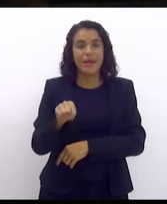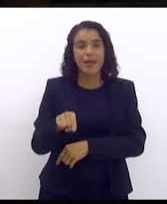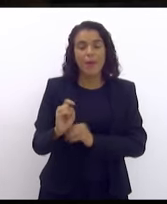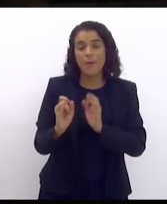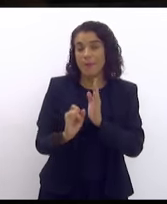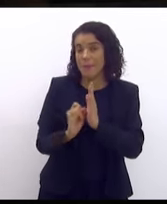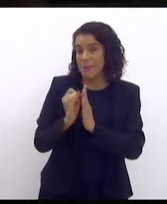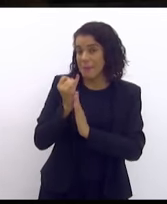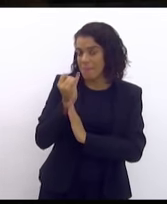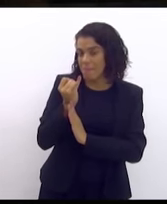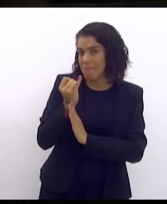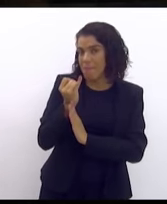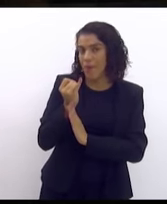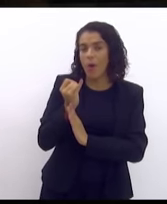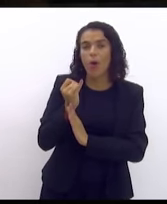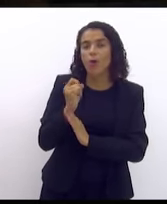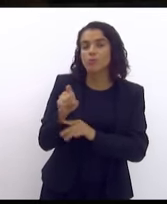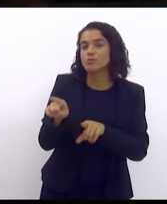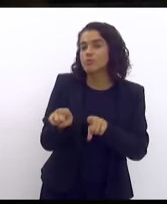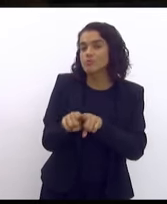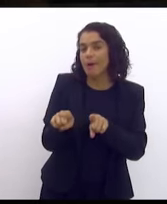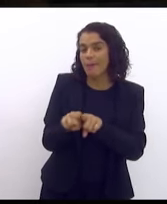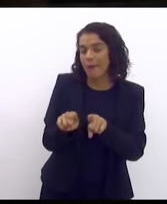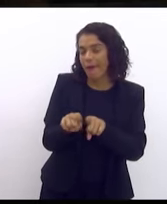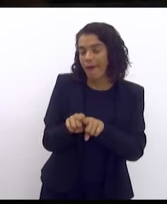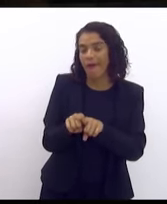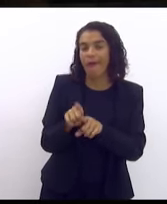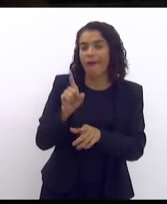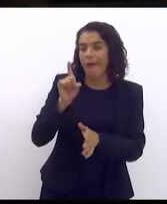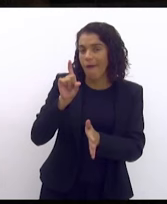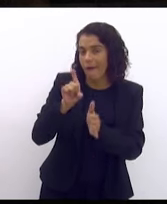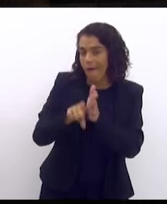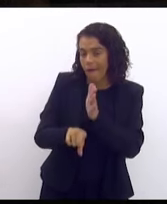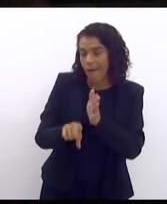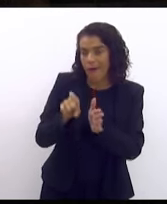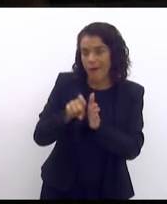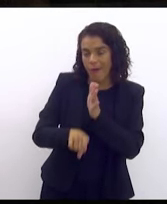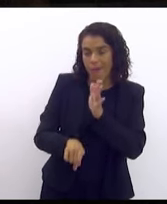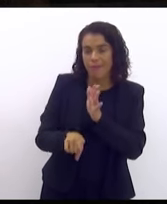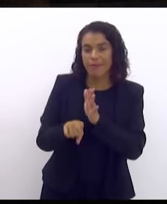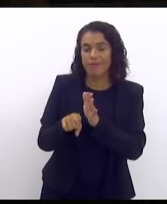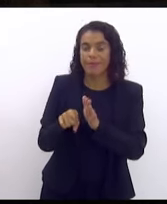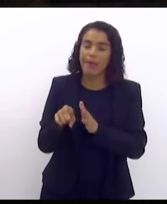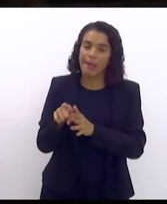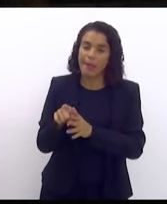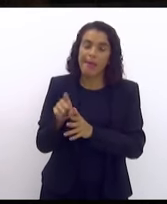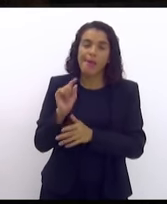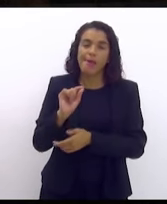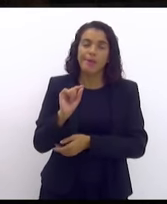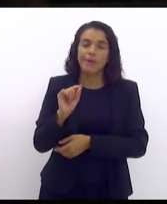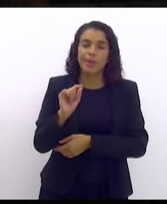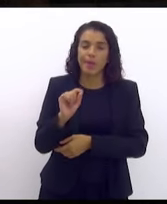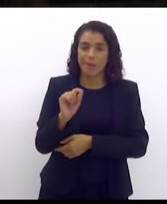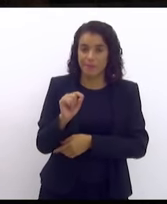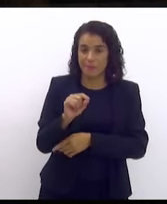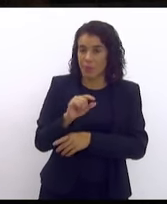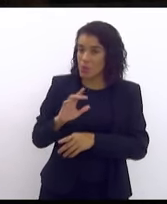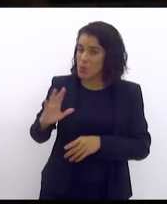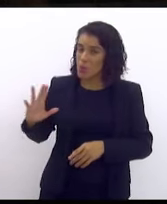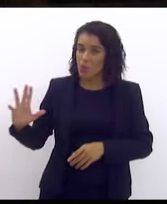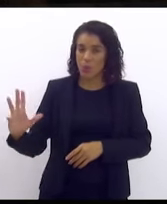imposto horizontal se é um imposto horizontal atinge